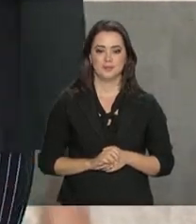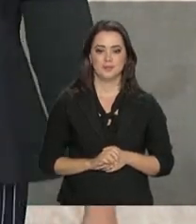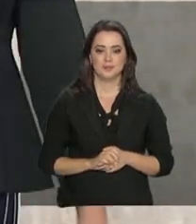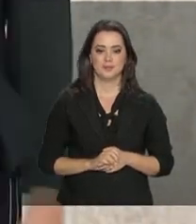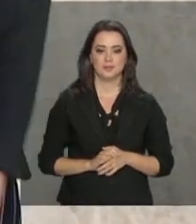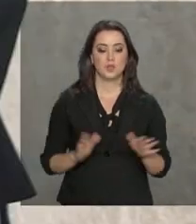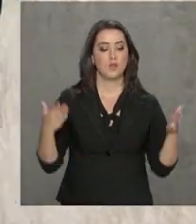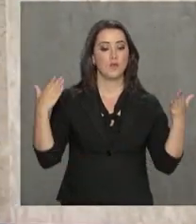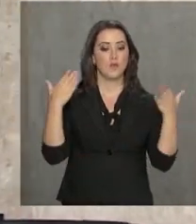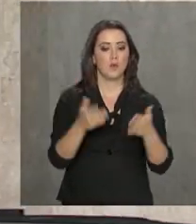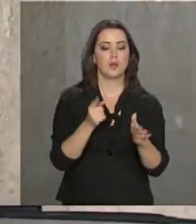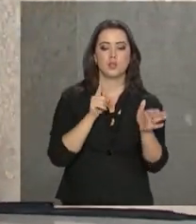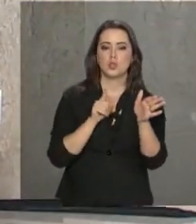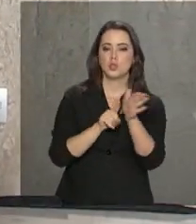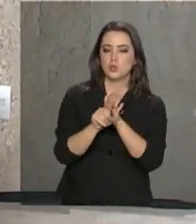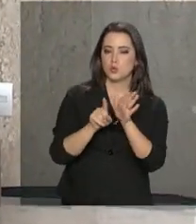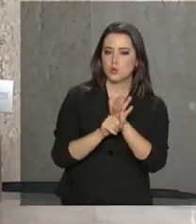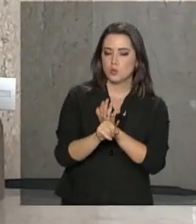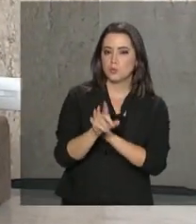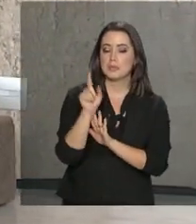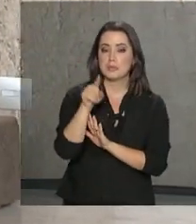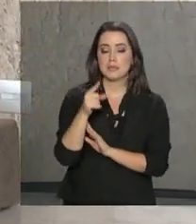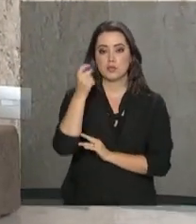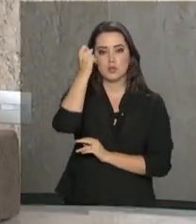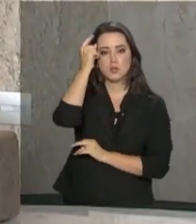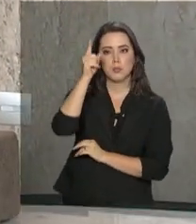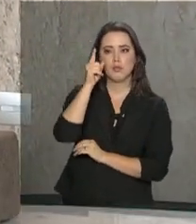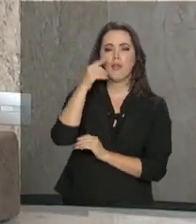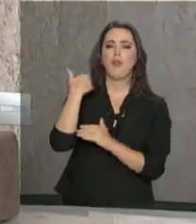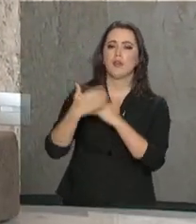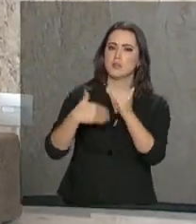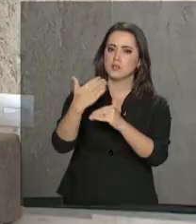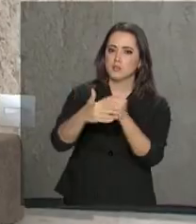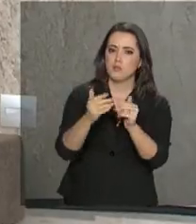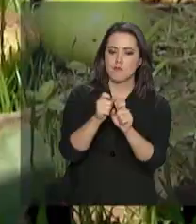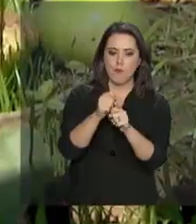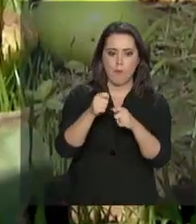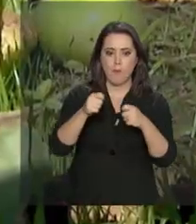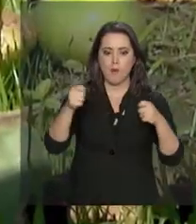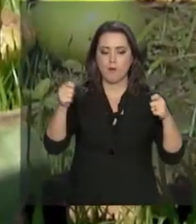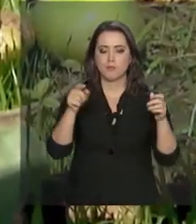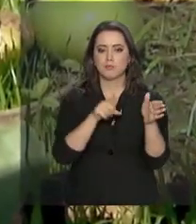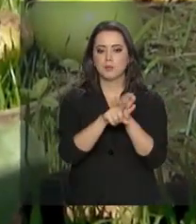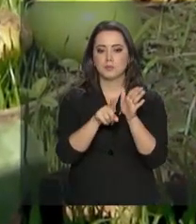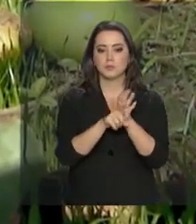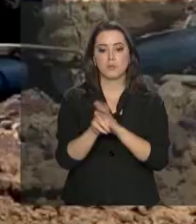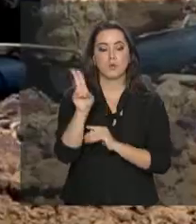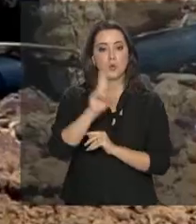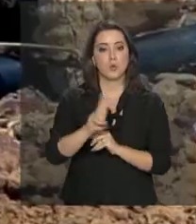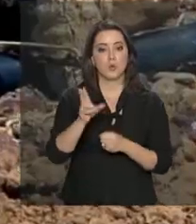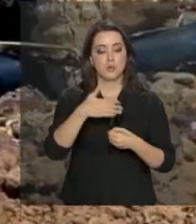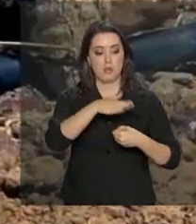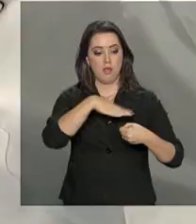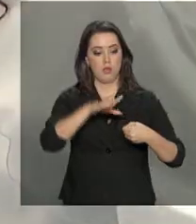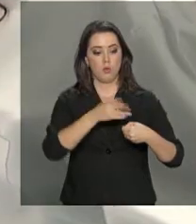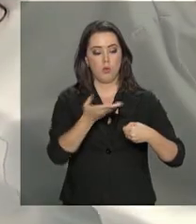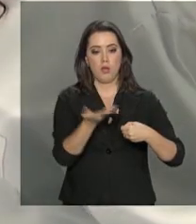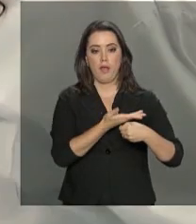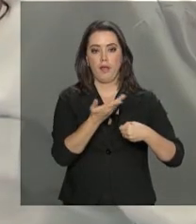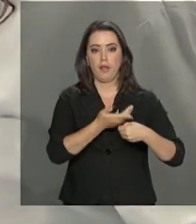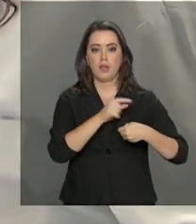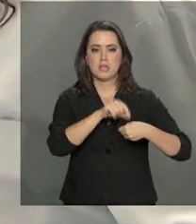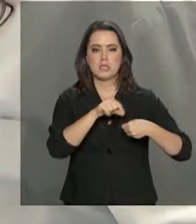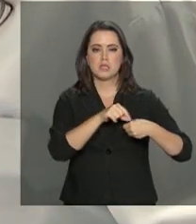Foi a partir de uma pequena ideia que ela conseguiu desenvolver um grande projeto. Usando a casca do maracujá,